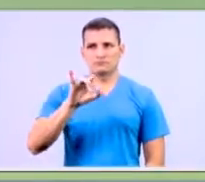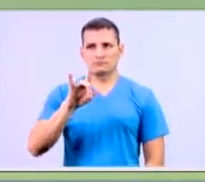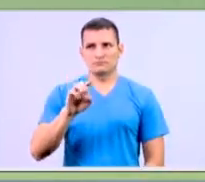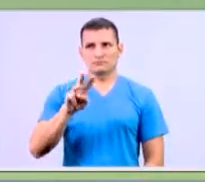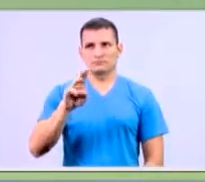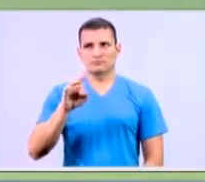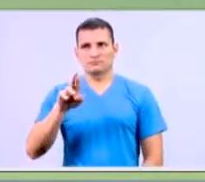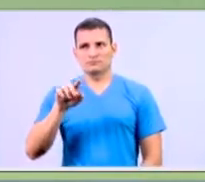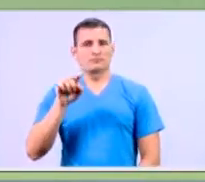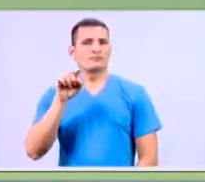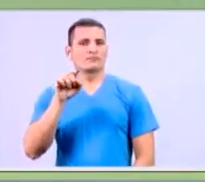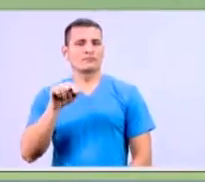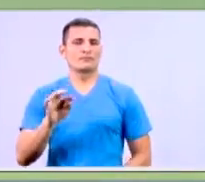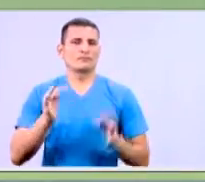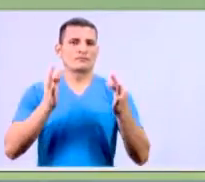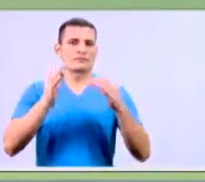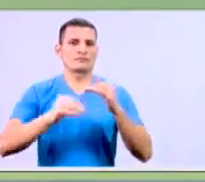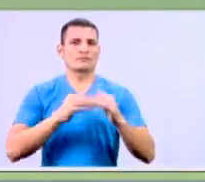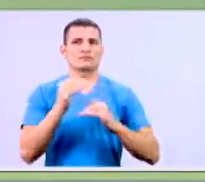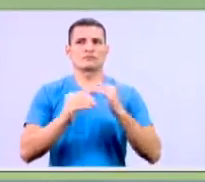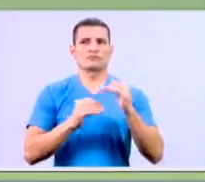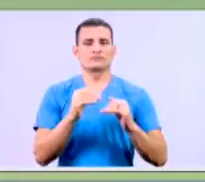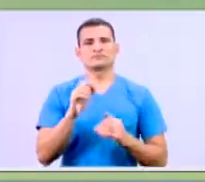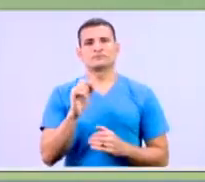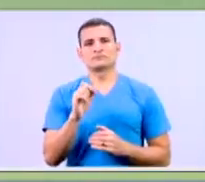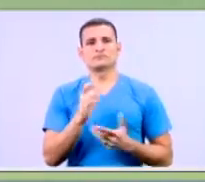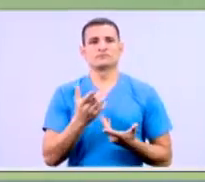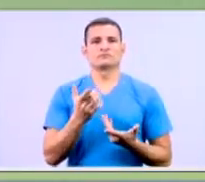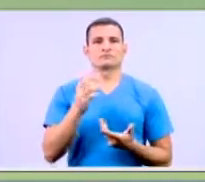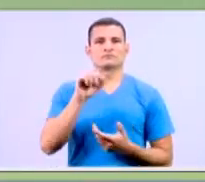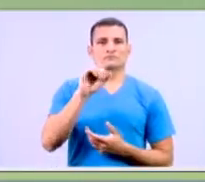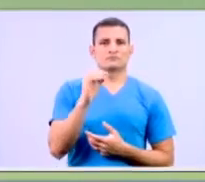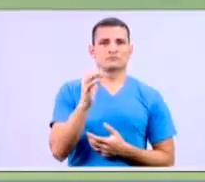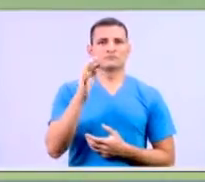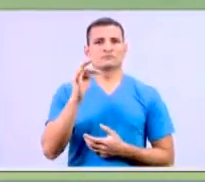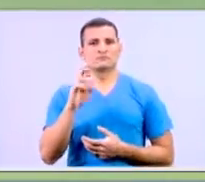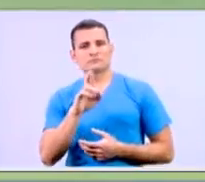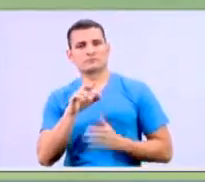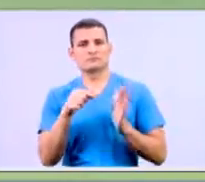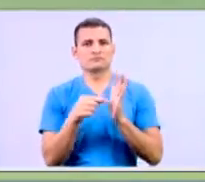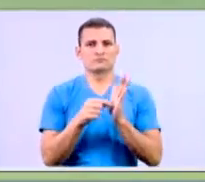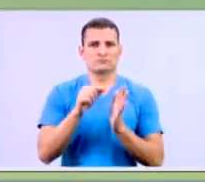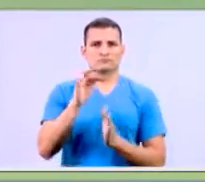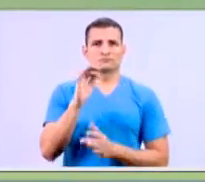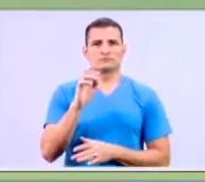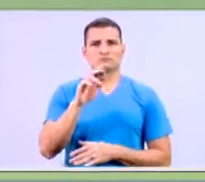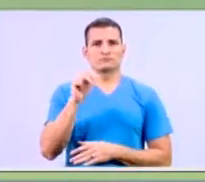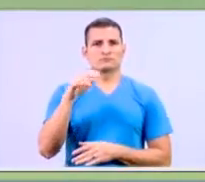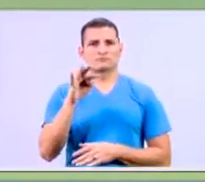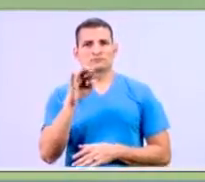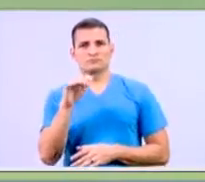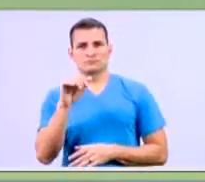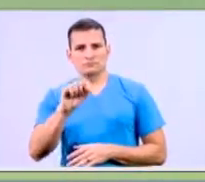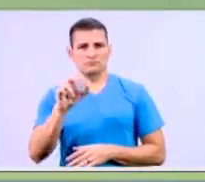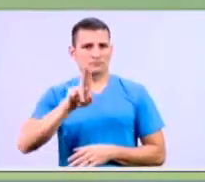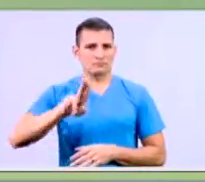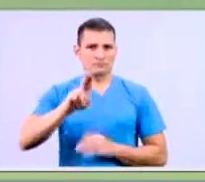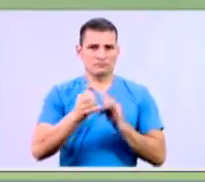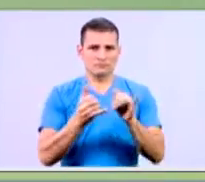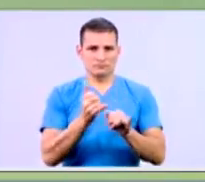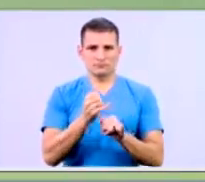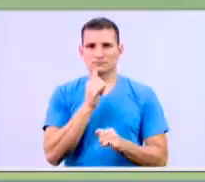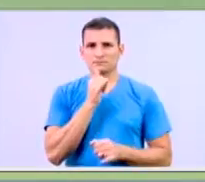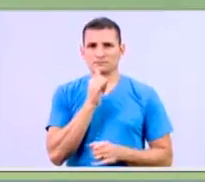tecnologias interoperáveis, ou seja, especificações, softwares e ferramentas para serem utilizadas na internet.